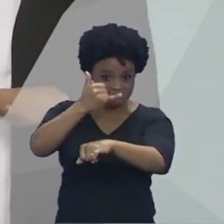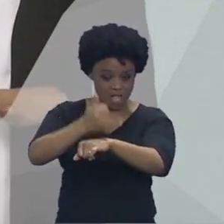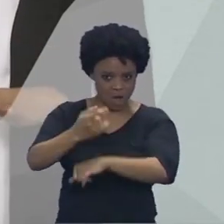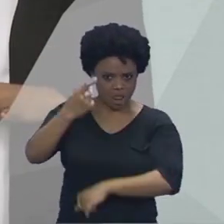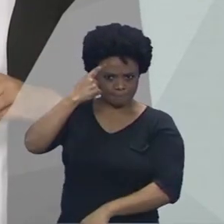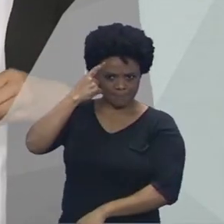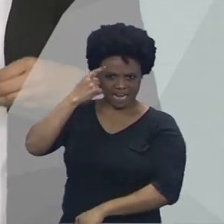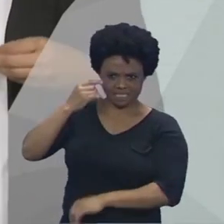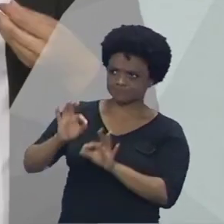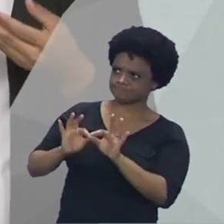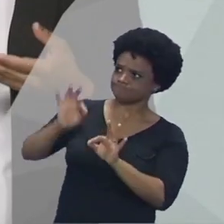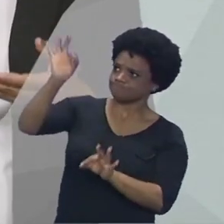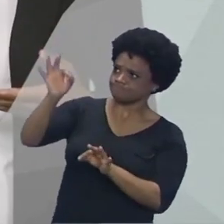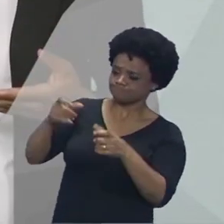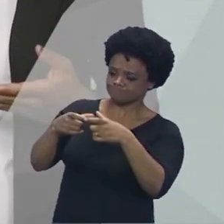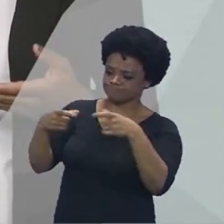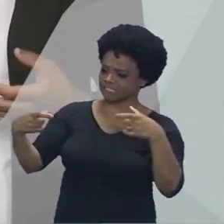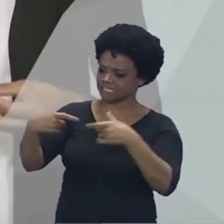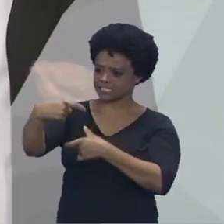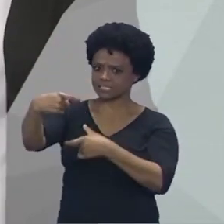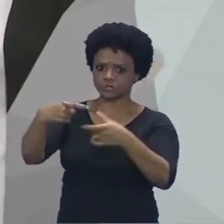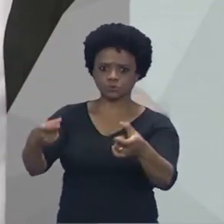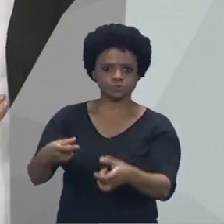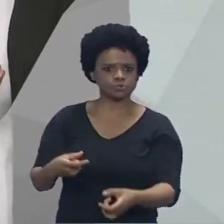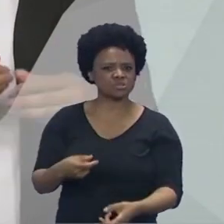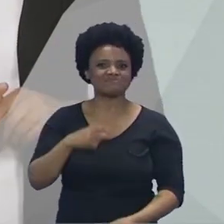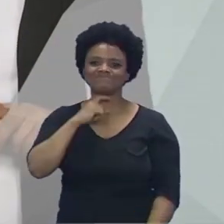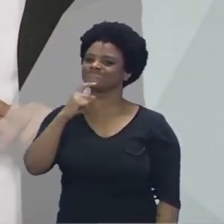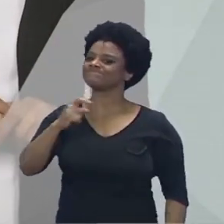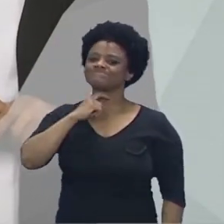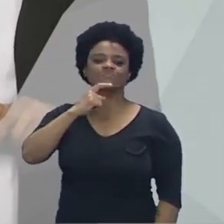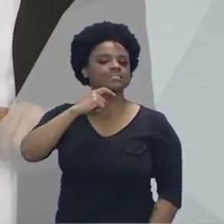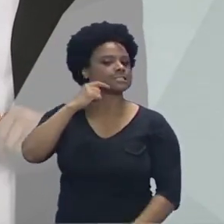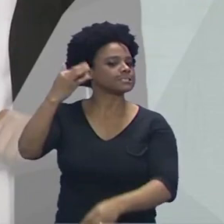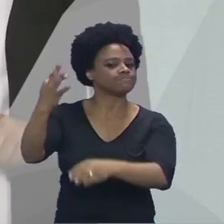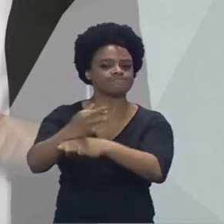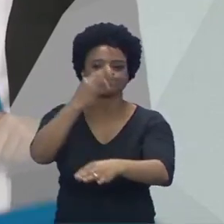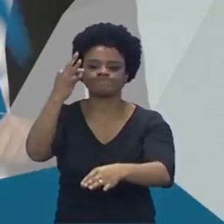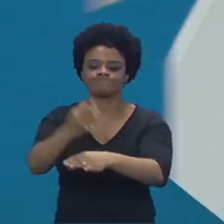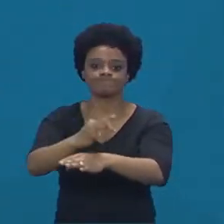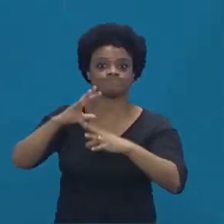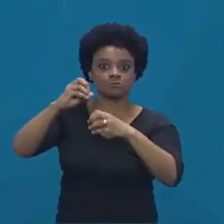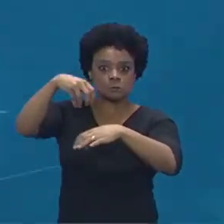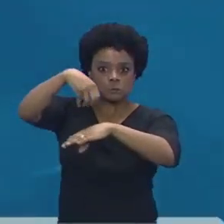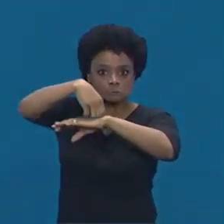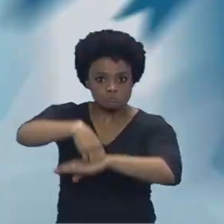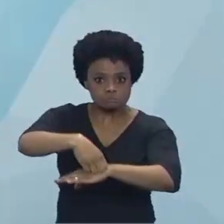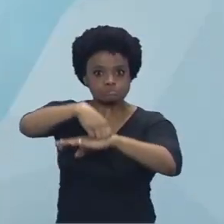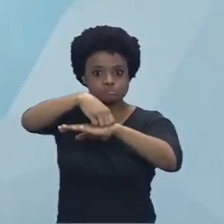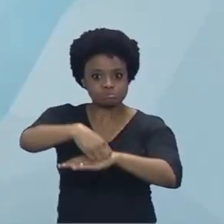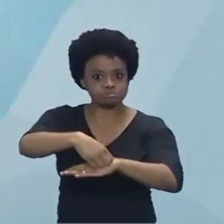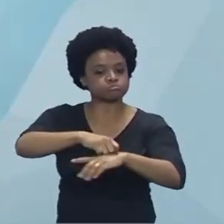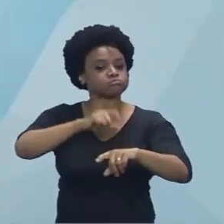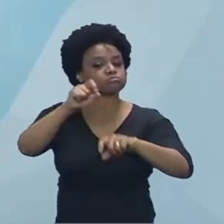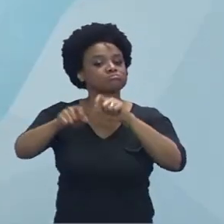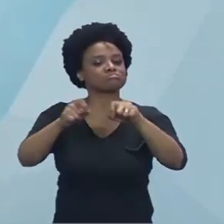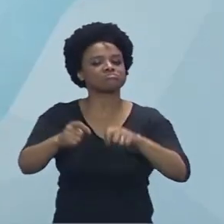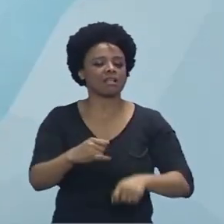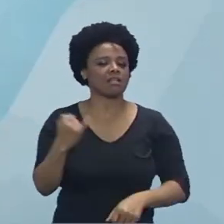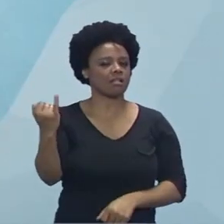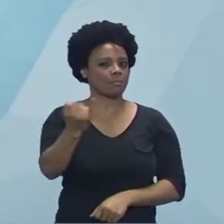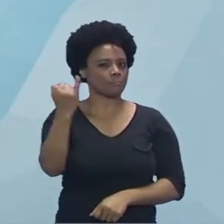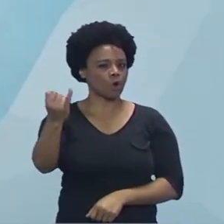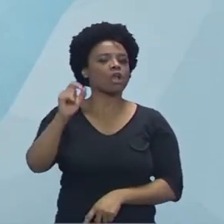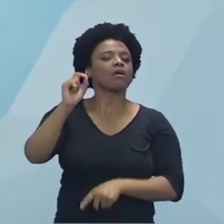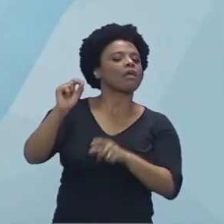uma viga não sejam suficientes para suportar os esforços que atuarão sobre ela. Nesse caso, a solução